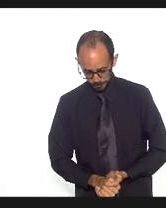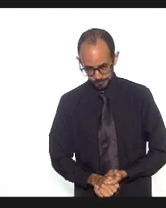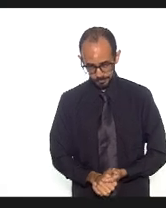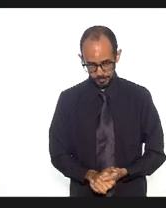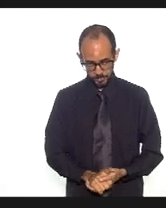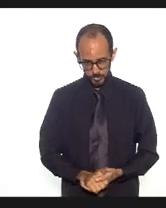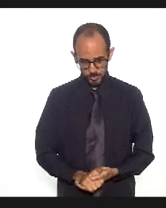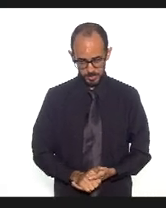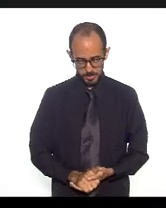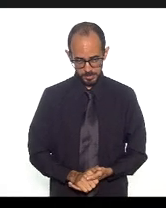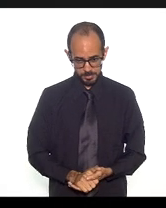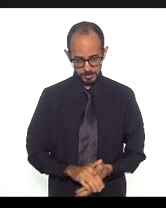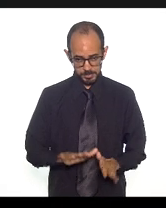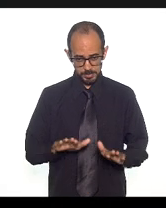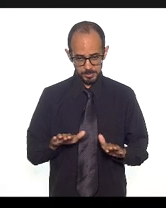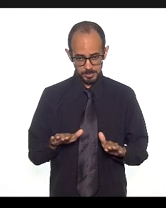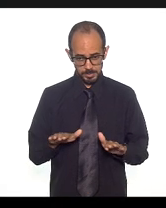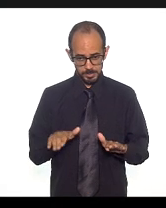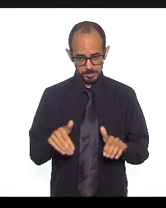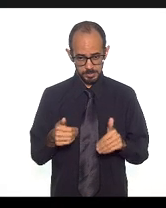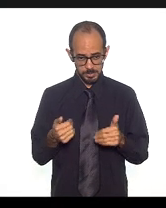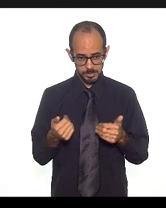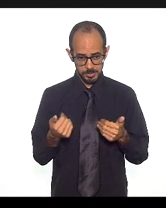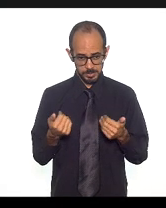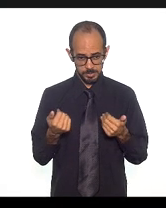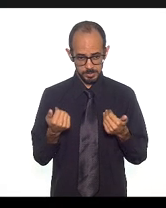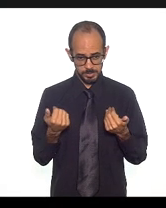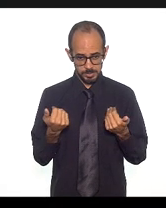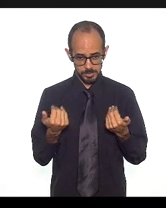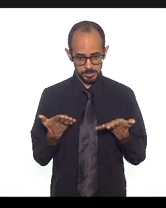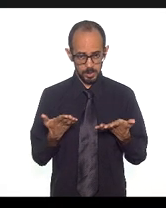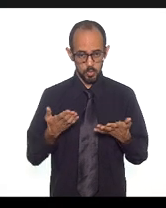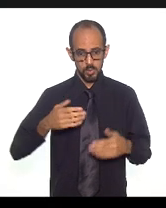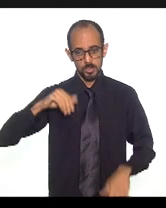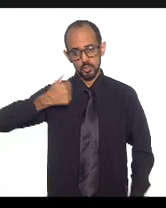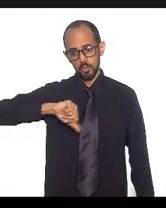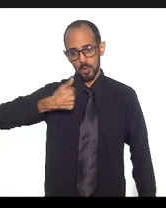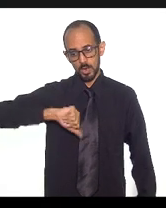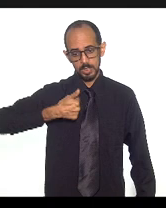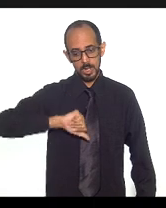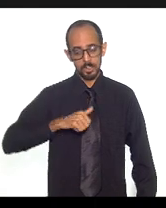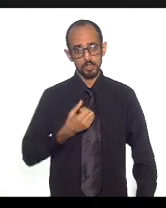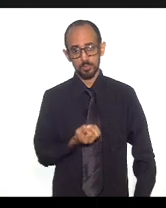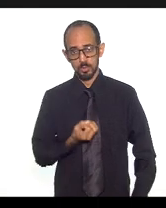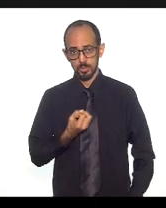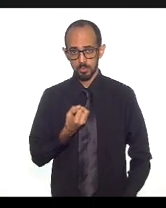trabalho final de altíssima qualidade, que é